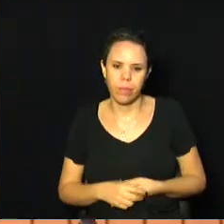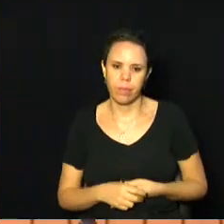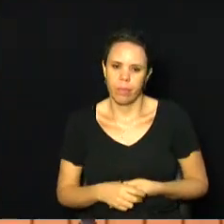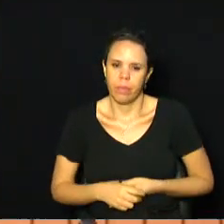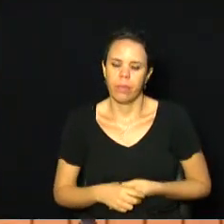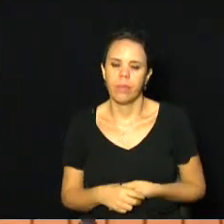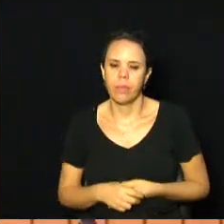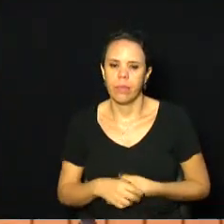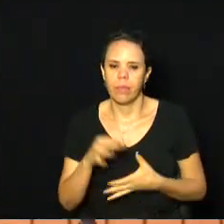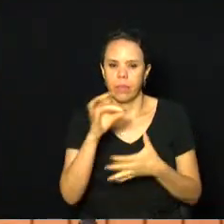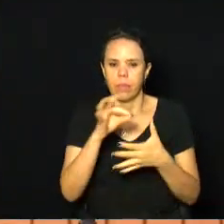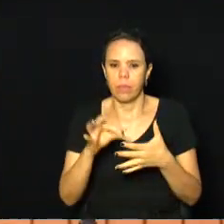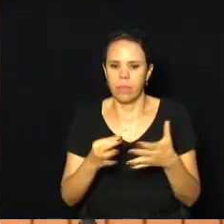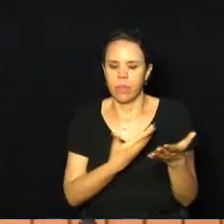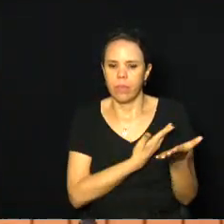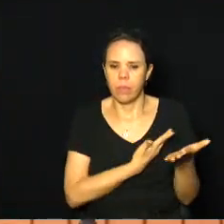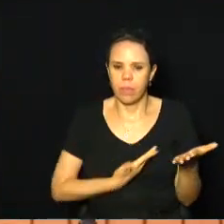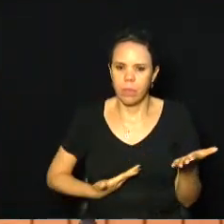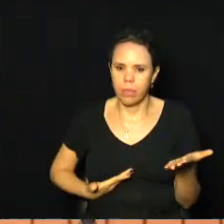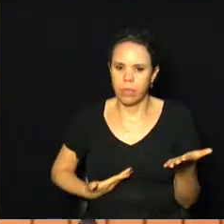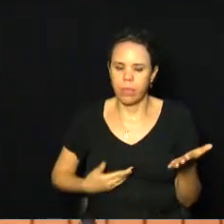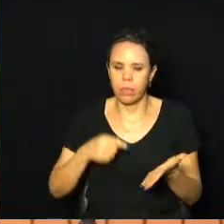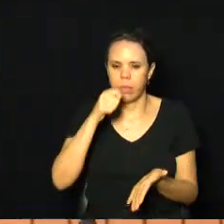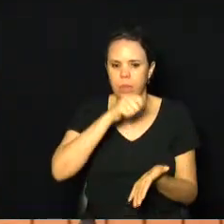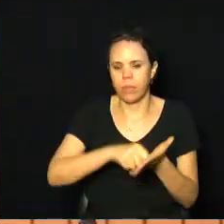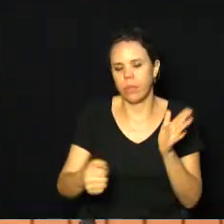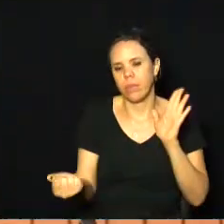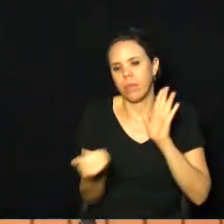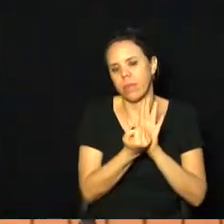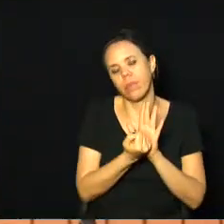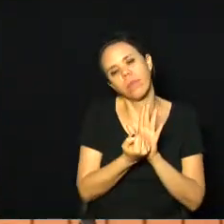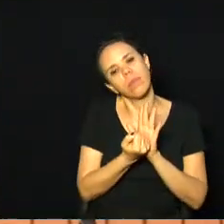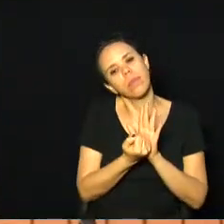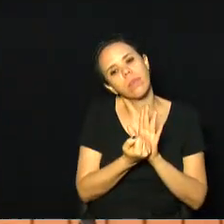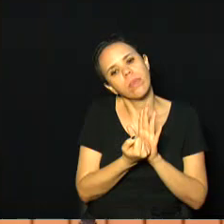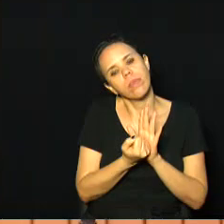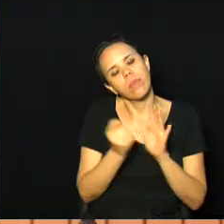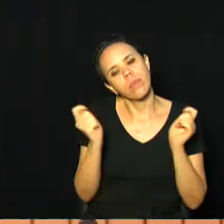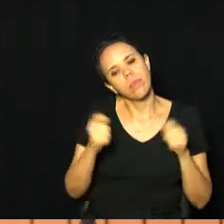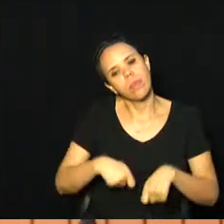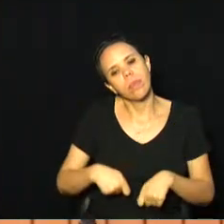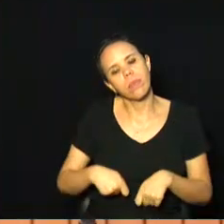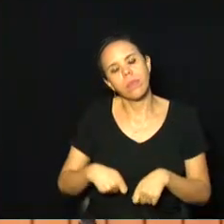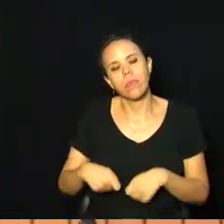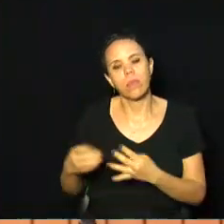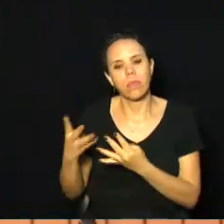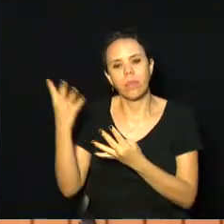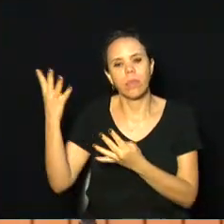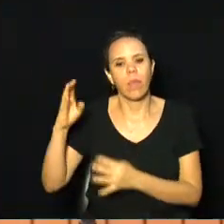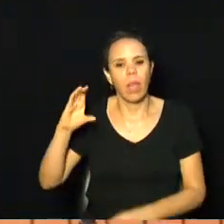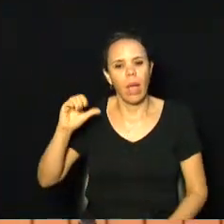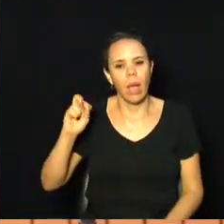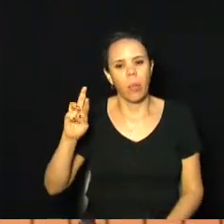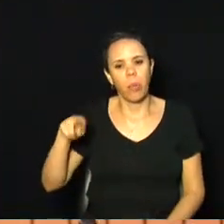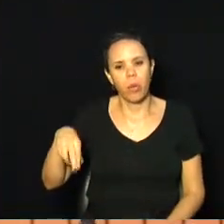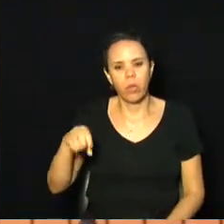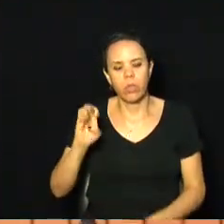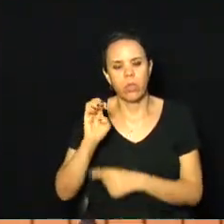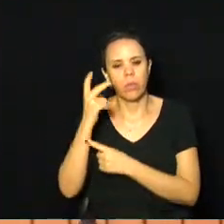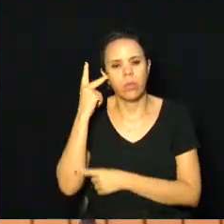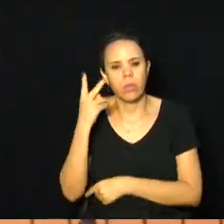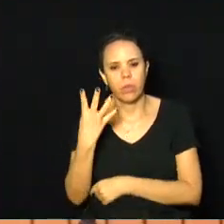o conjunto de governadores para assinaturas de protocolos para a compensação de carbono já no Estado de São Paulo. Já